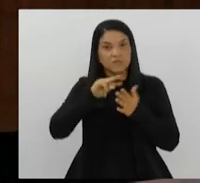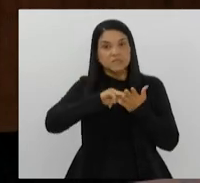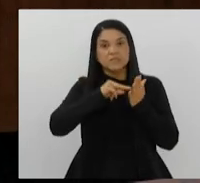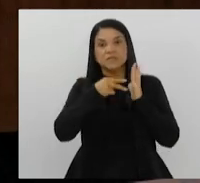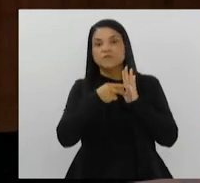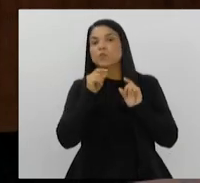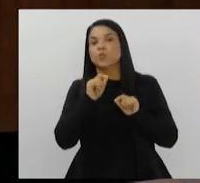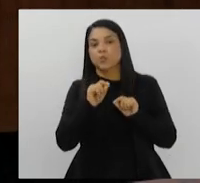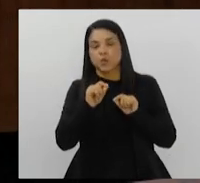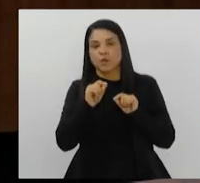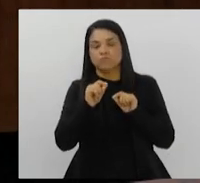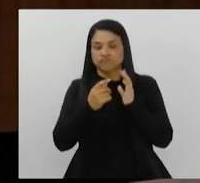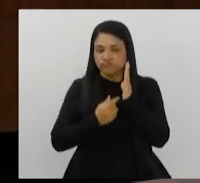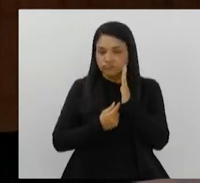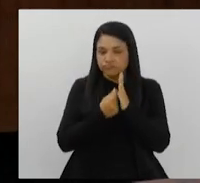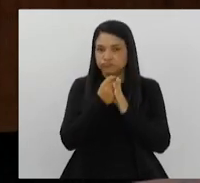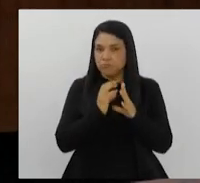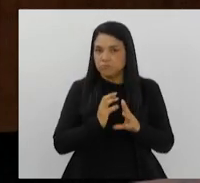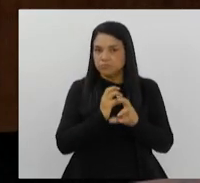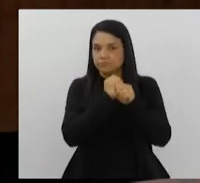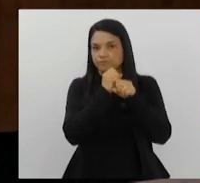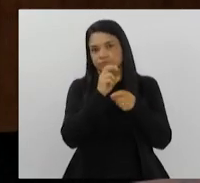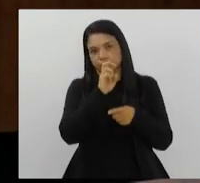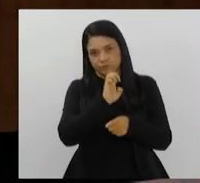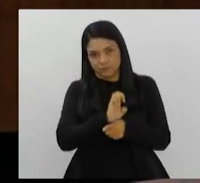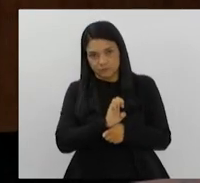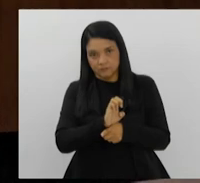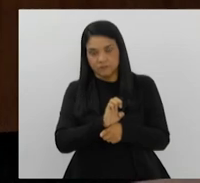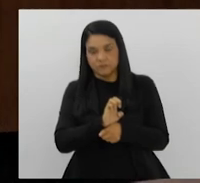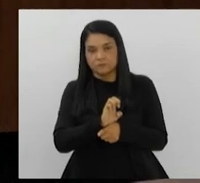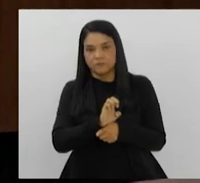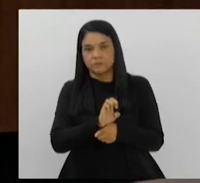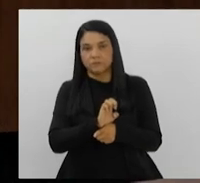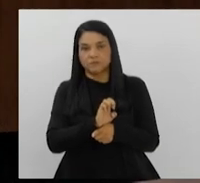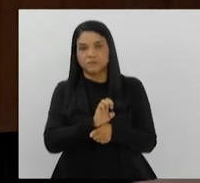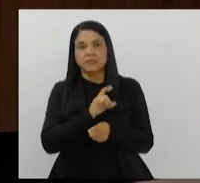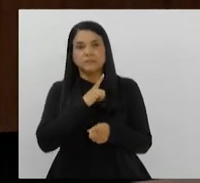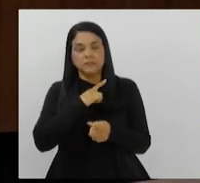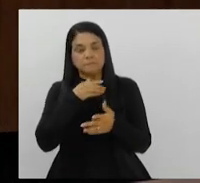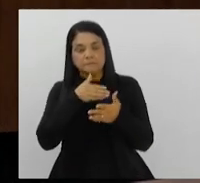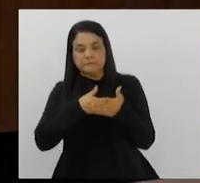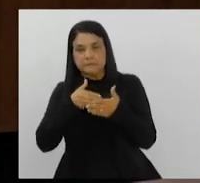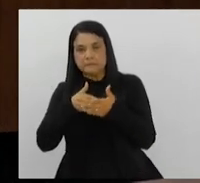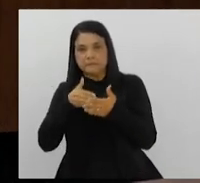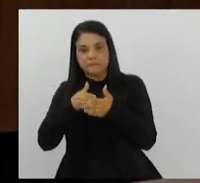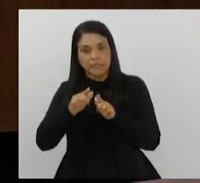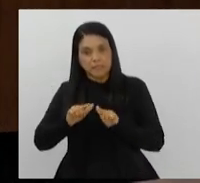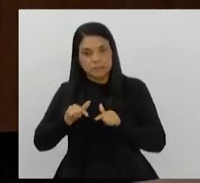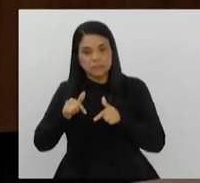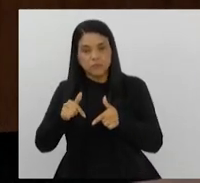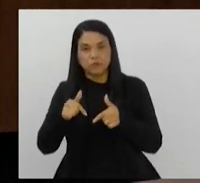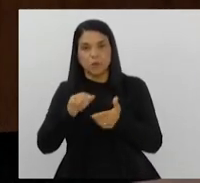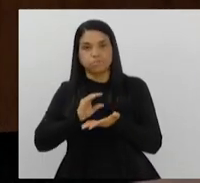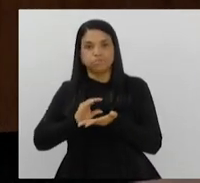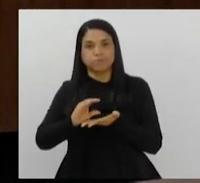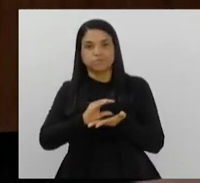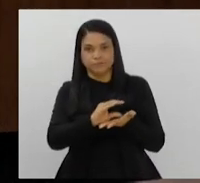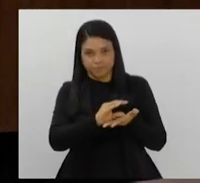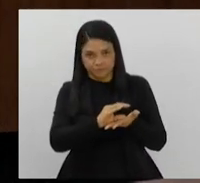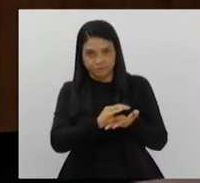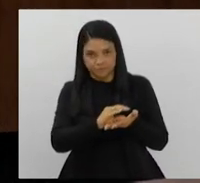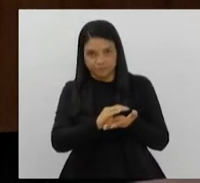que elaboramos o orçamento do Estado, nós temos algumas restrições na execução desse orçamento.